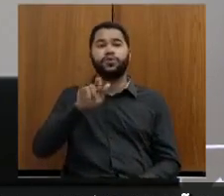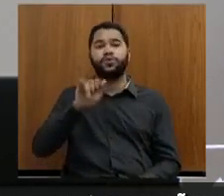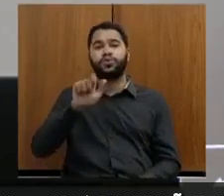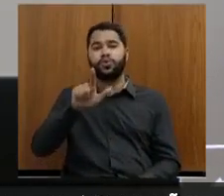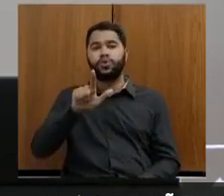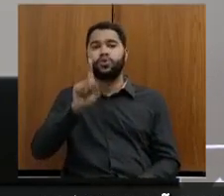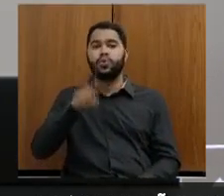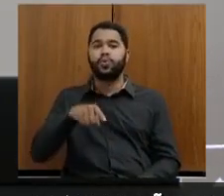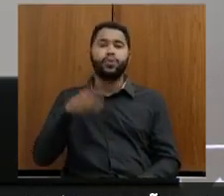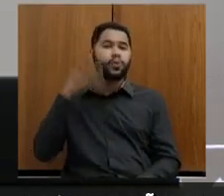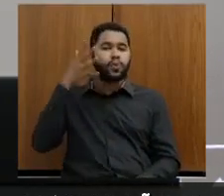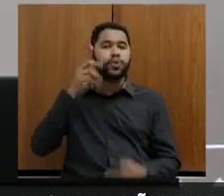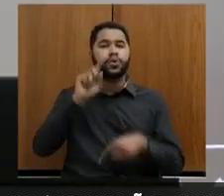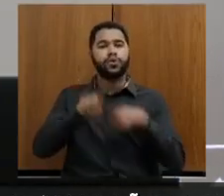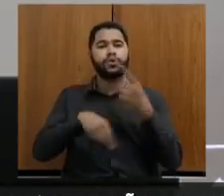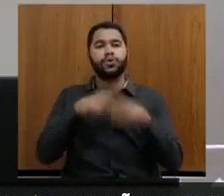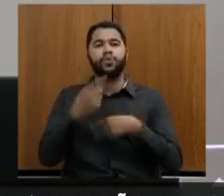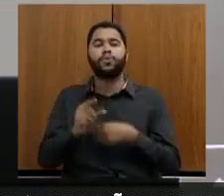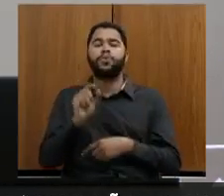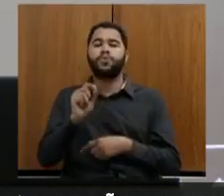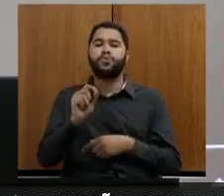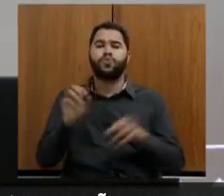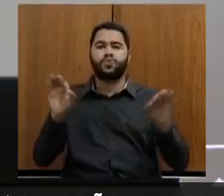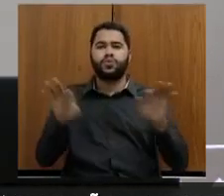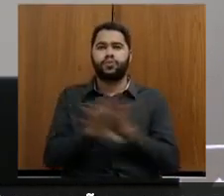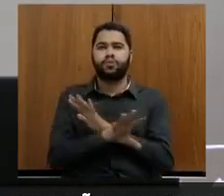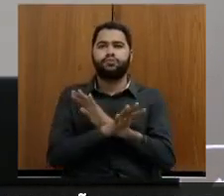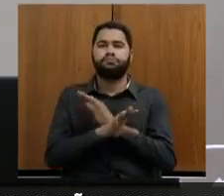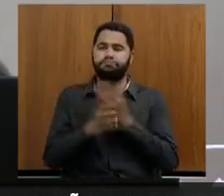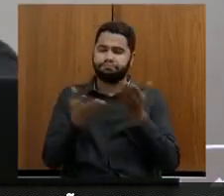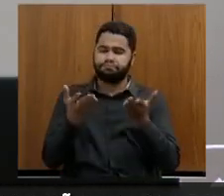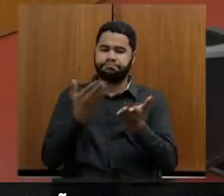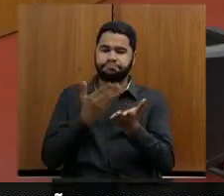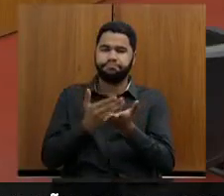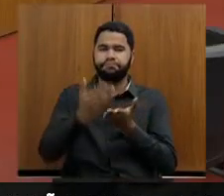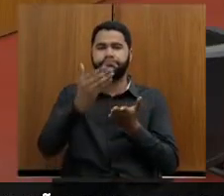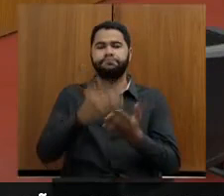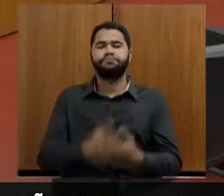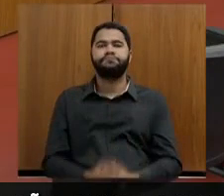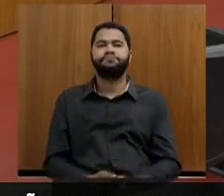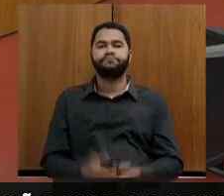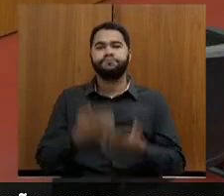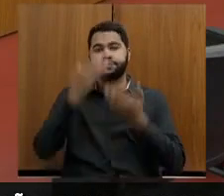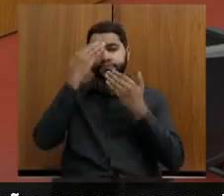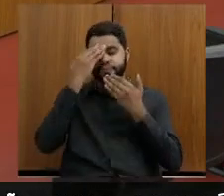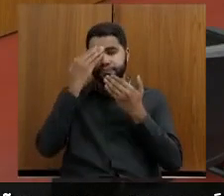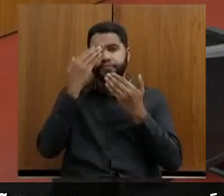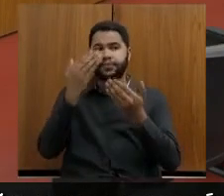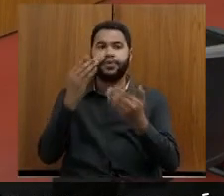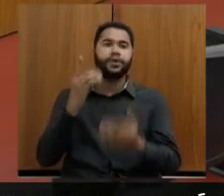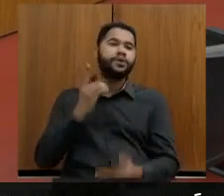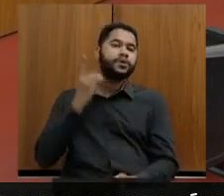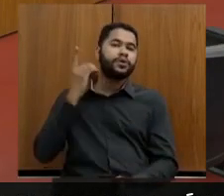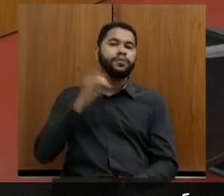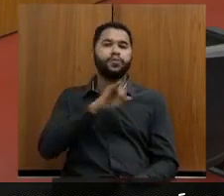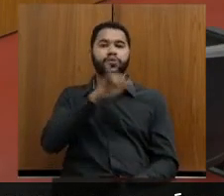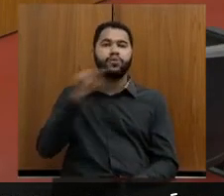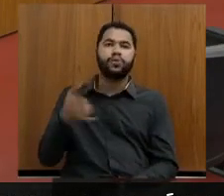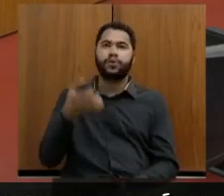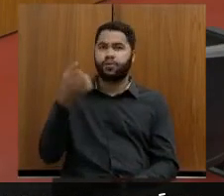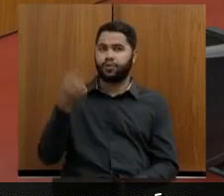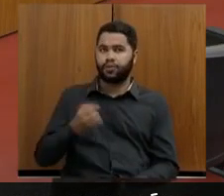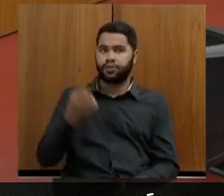fará os a palavra e depois a gente faz o encerramento do trabalho obrigado obrigado o deputado João Leite